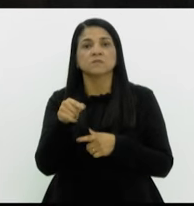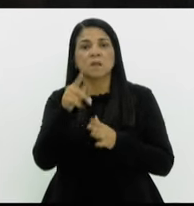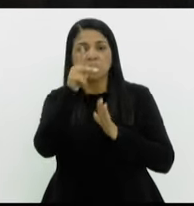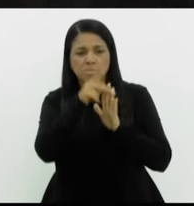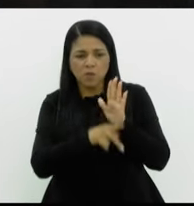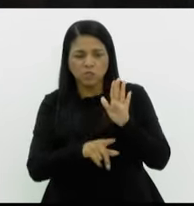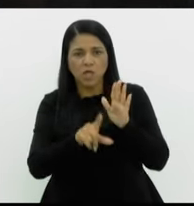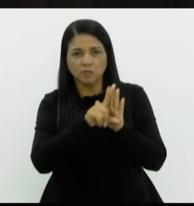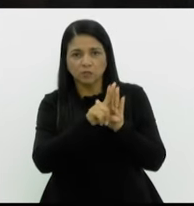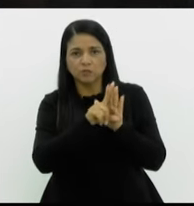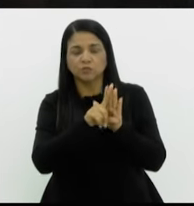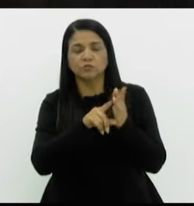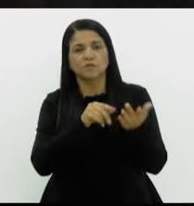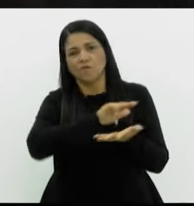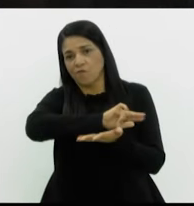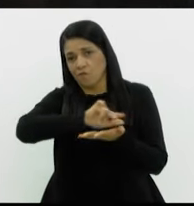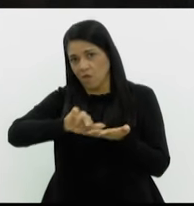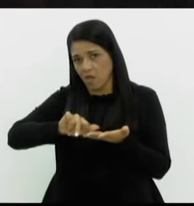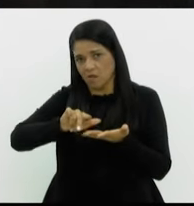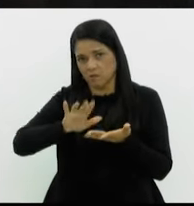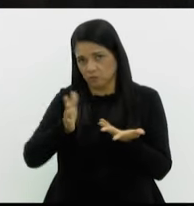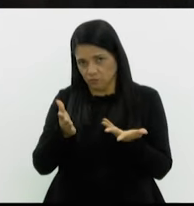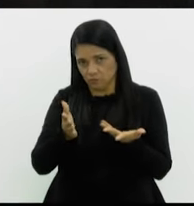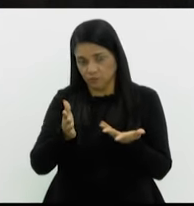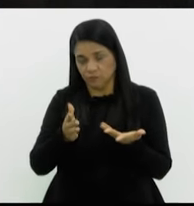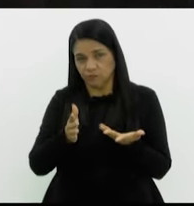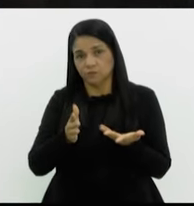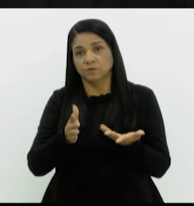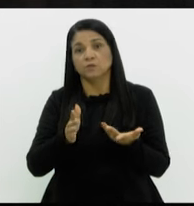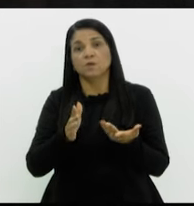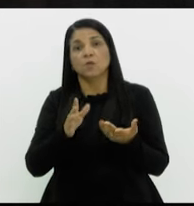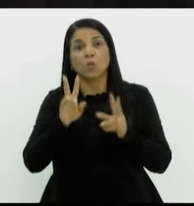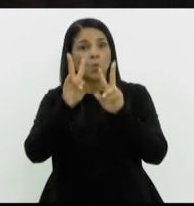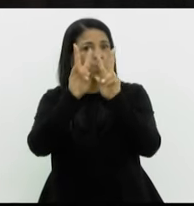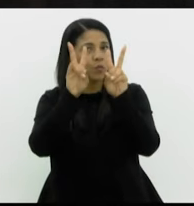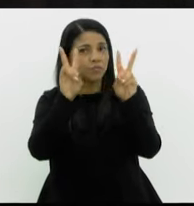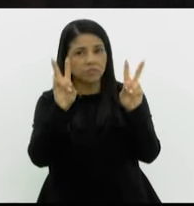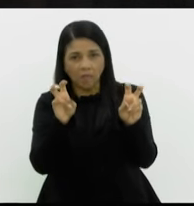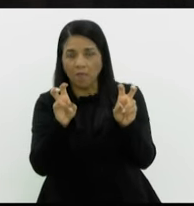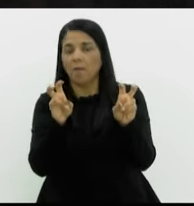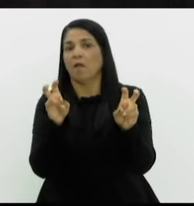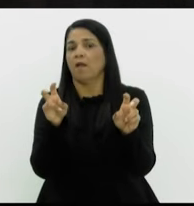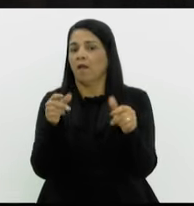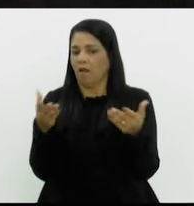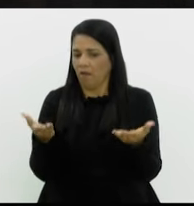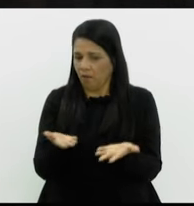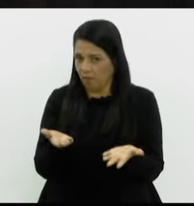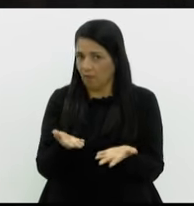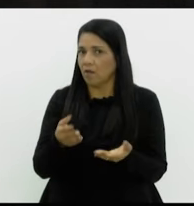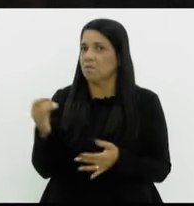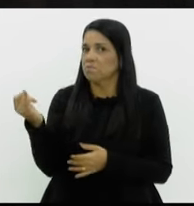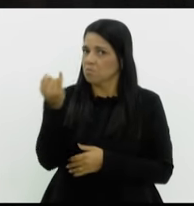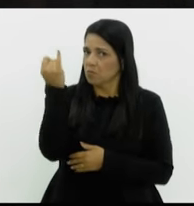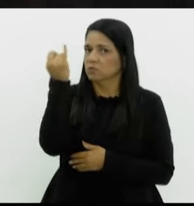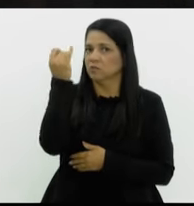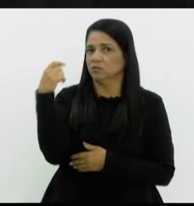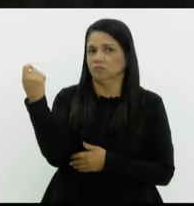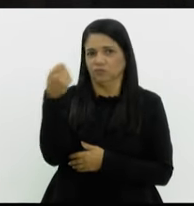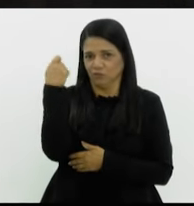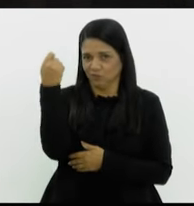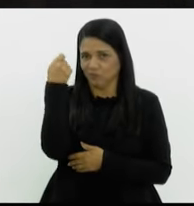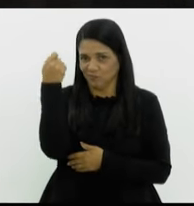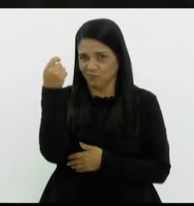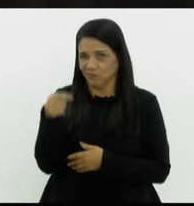e autorias. Mas o tema é absolutamente relevante, porque